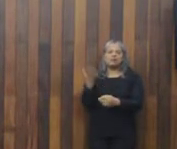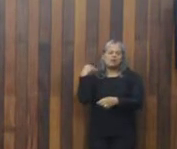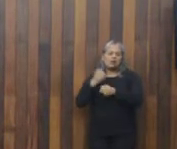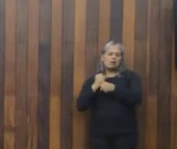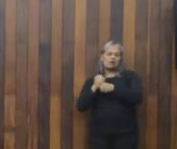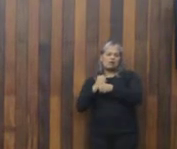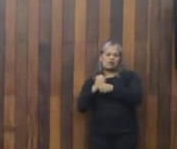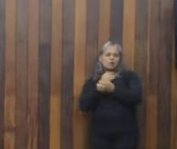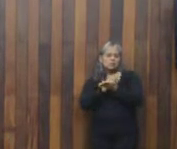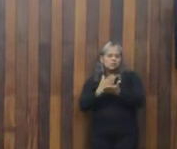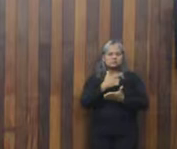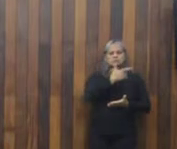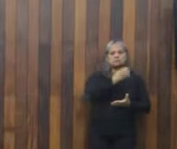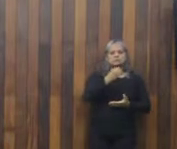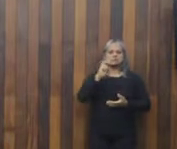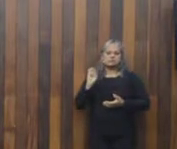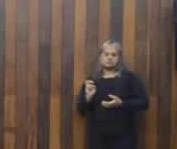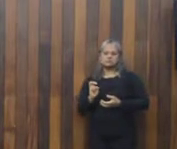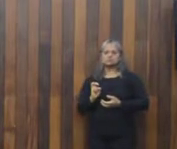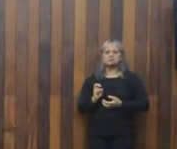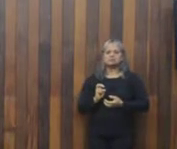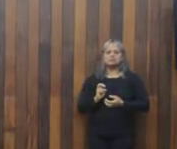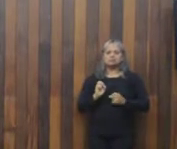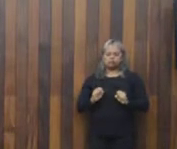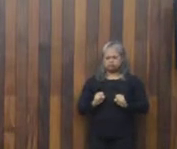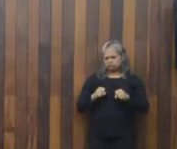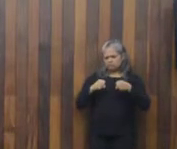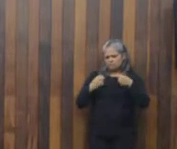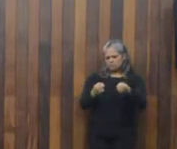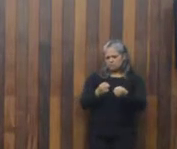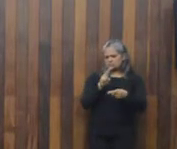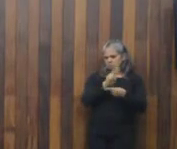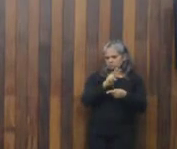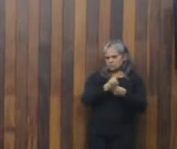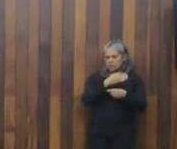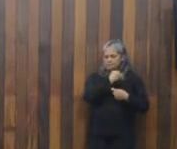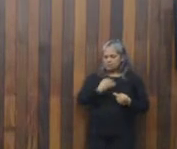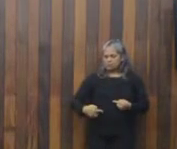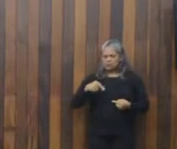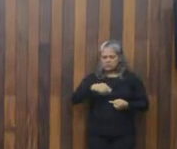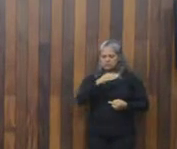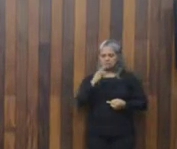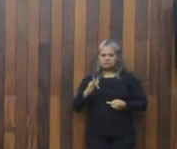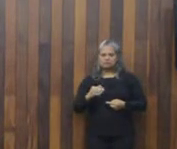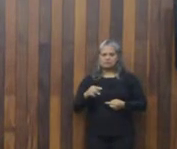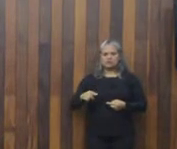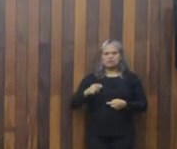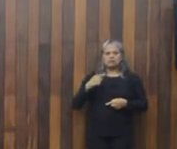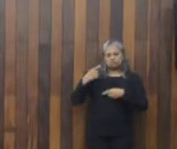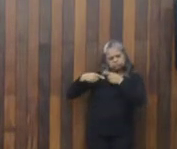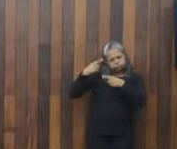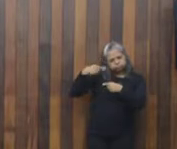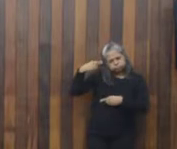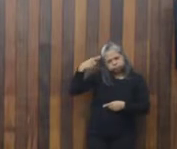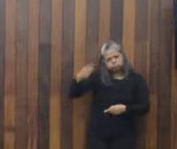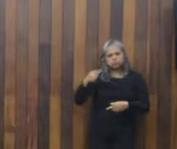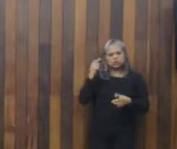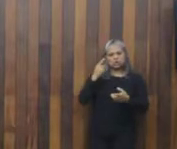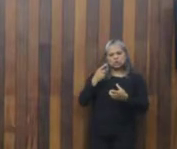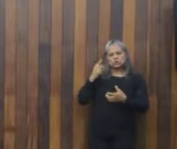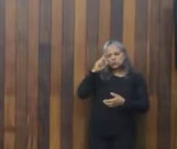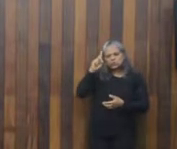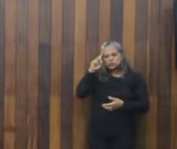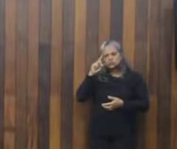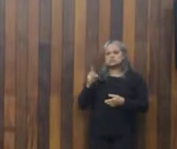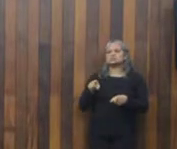2005, se dedicando à segurança pública da cidade de forma intensa e diária, administrando 7 grupos de segurança pública